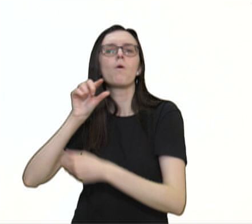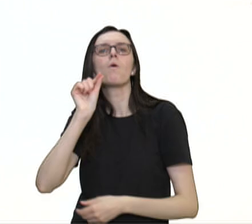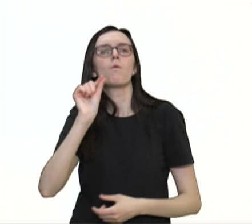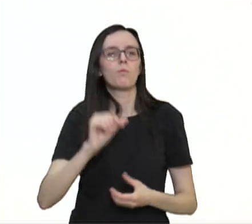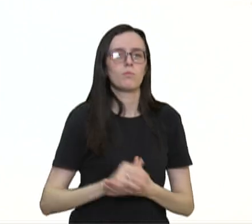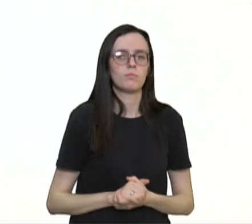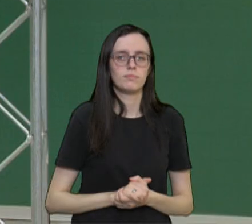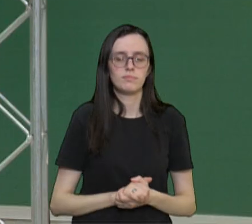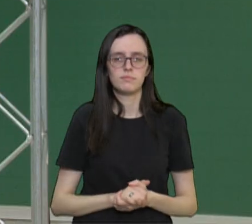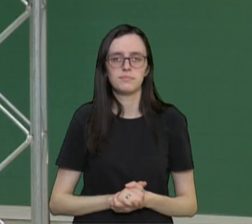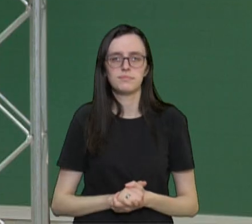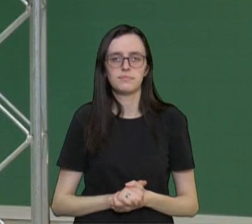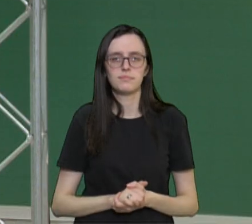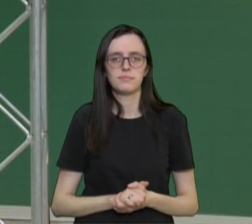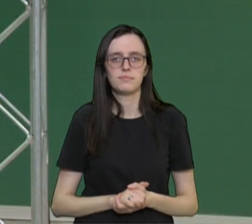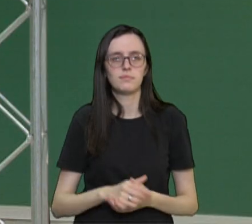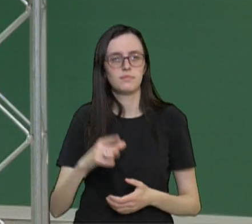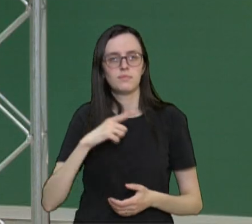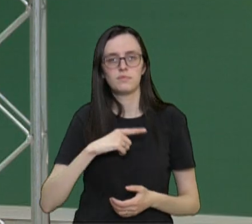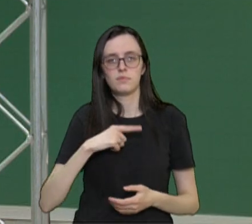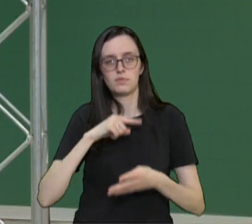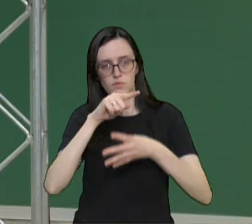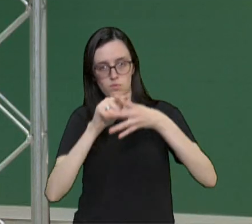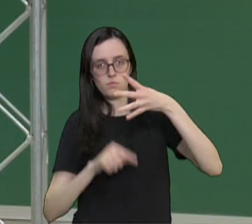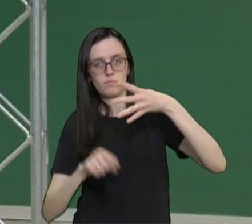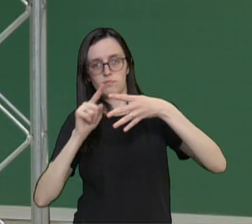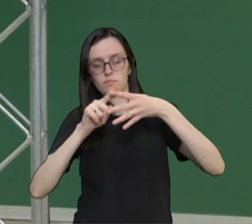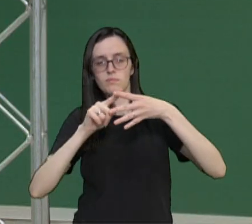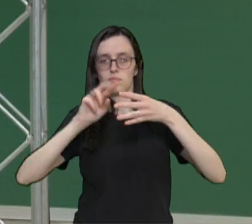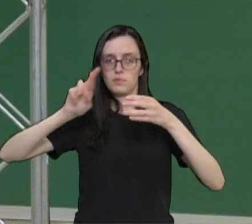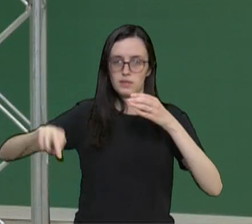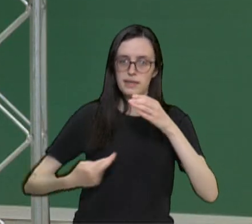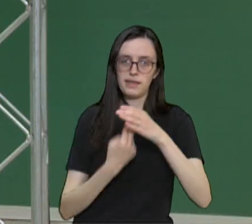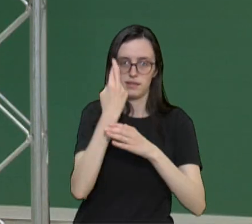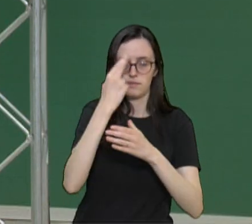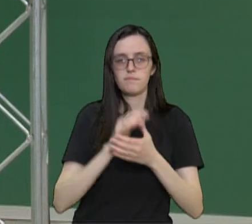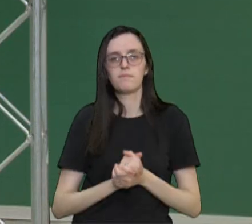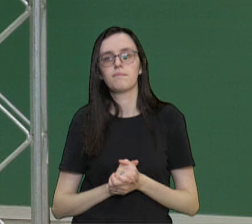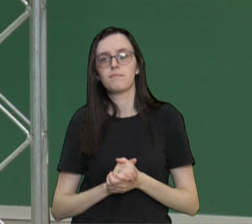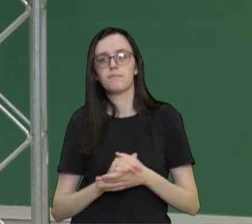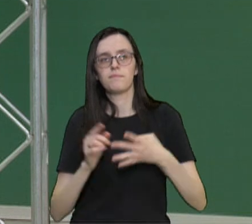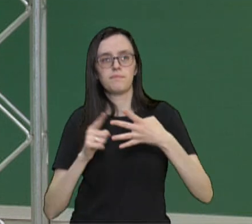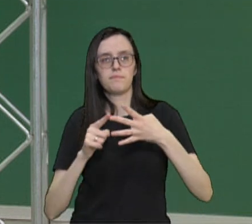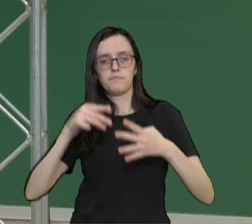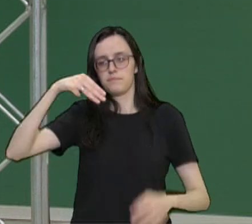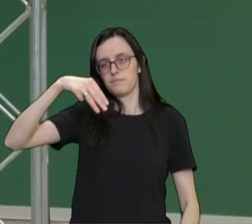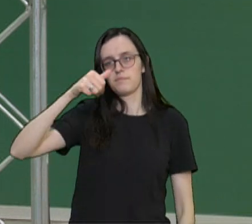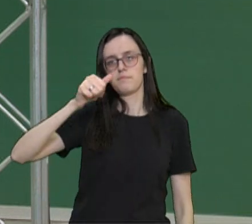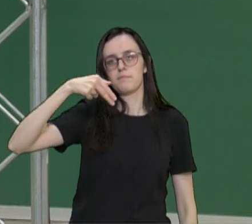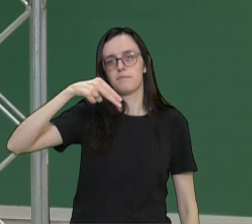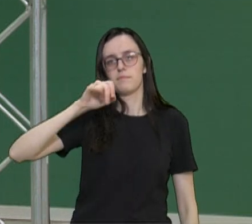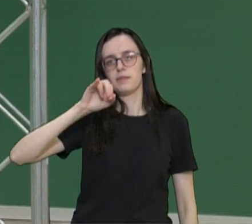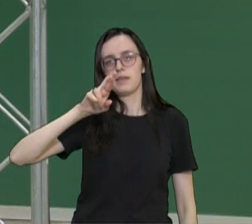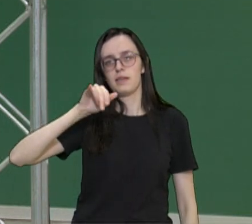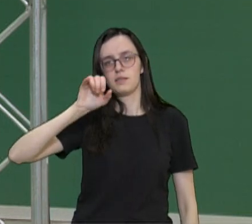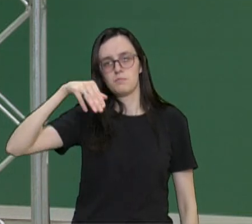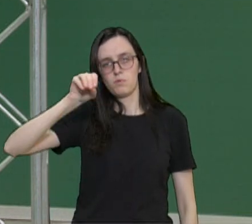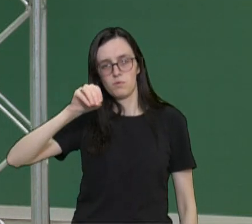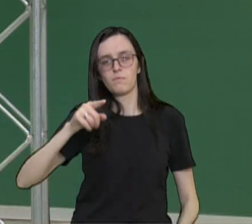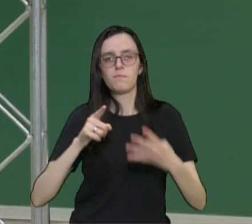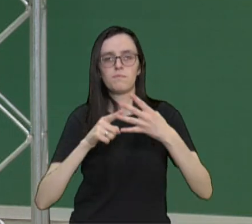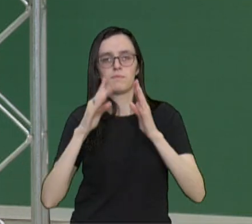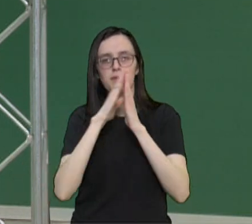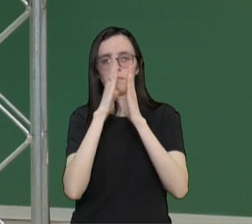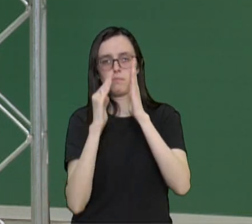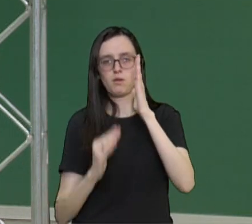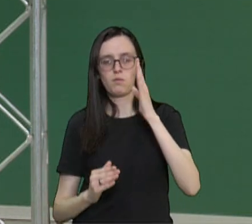Que período? Né? Então a gente tem o Renascimento, a gente tem o Maneirismo, o Barroco e o Rococó.